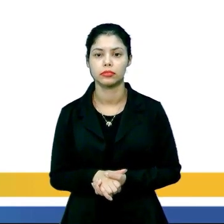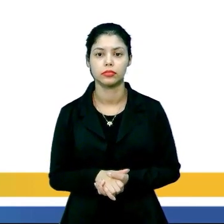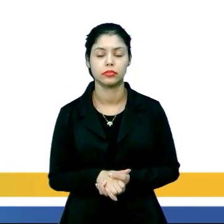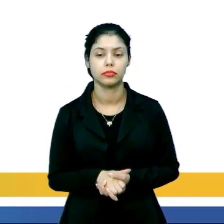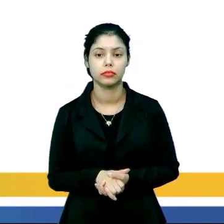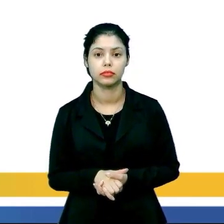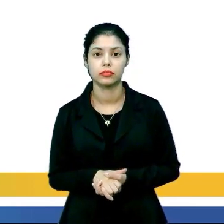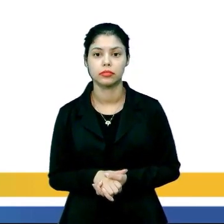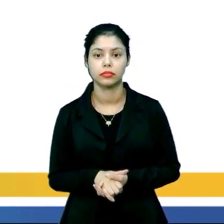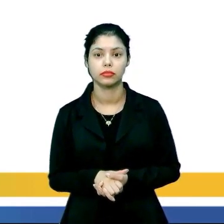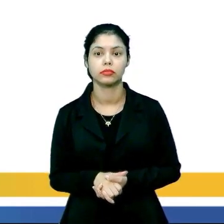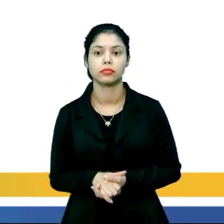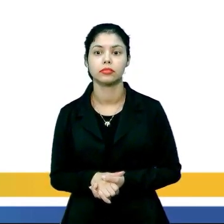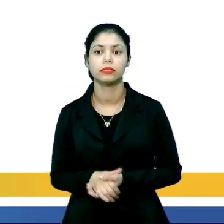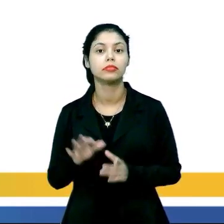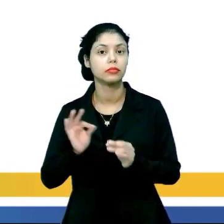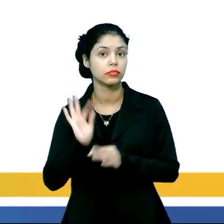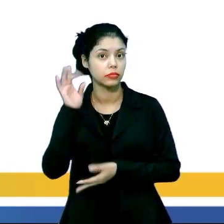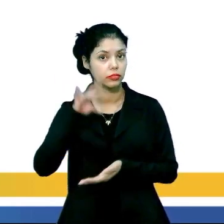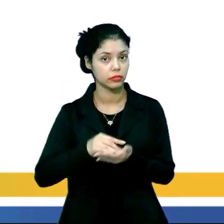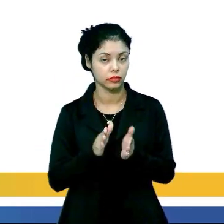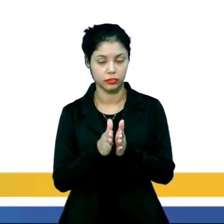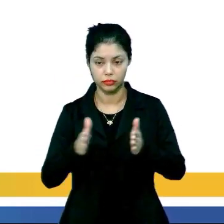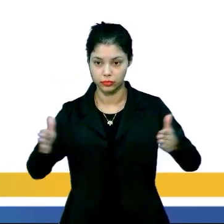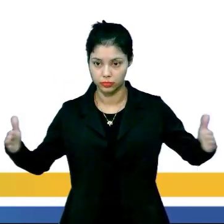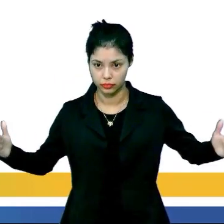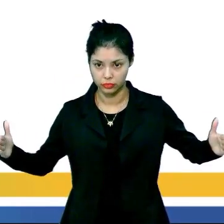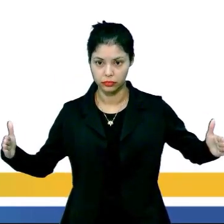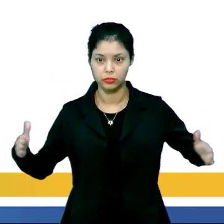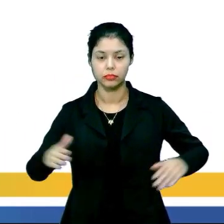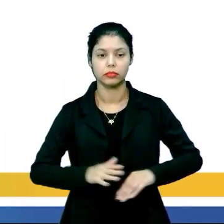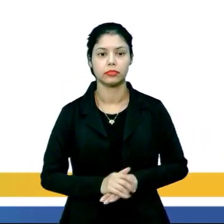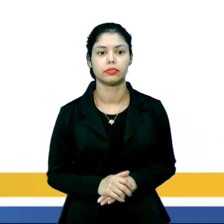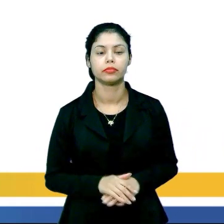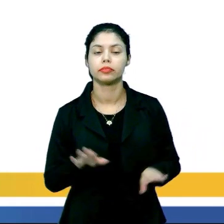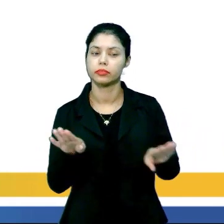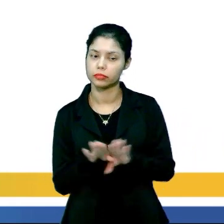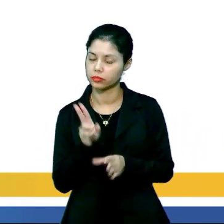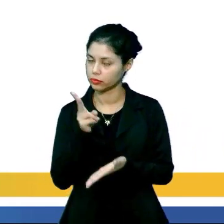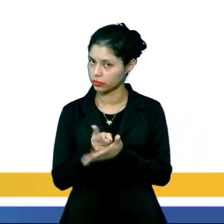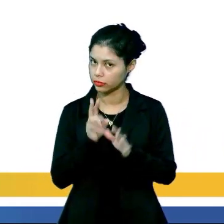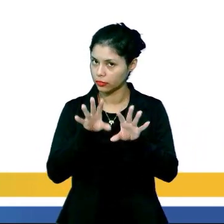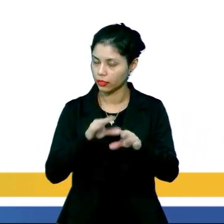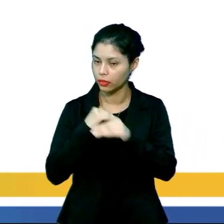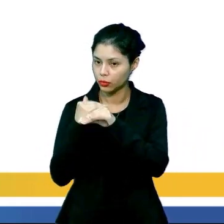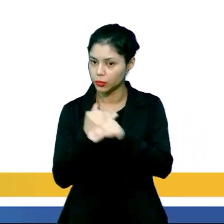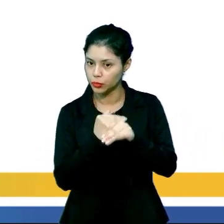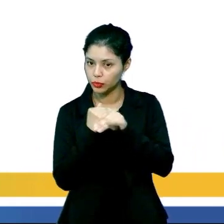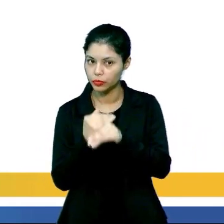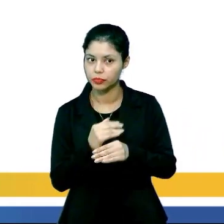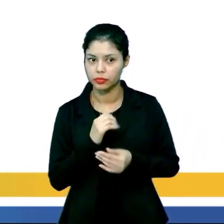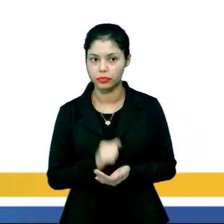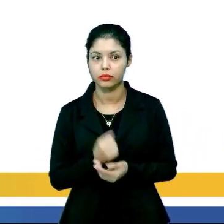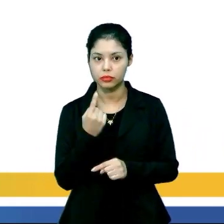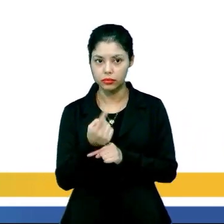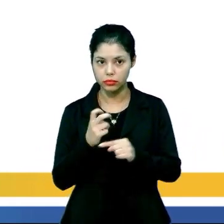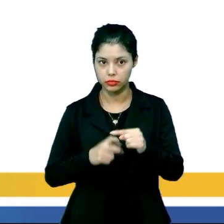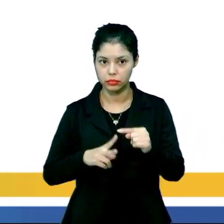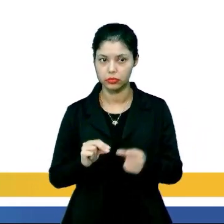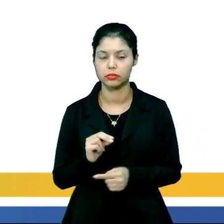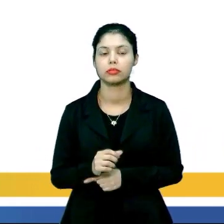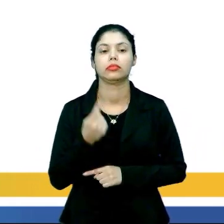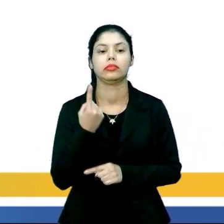metros. Vamos à medida real da largura. Também da mesma maneira. A escala 1